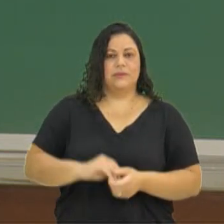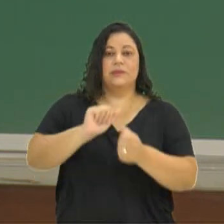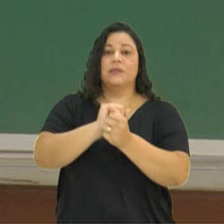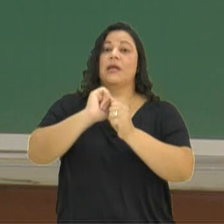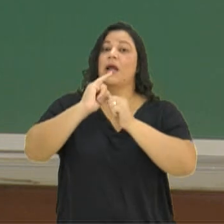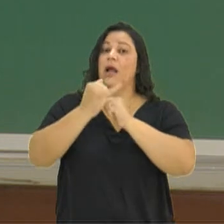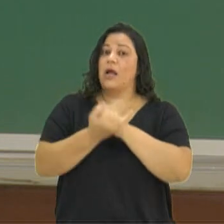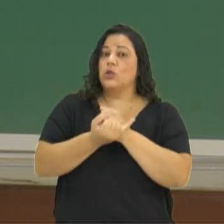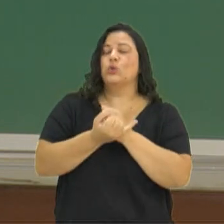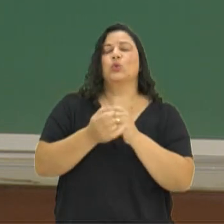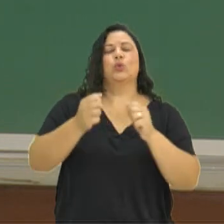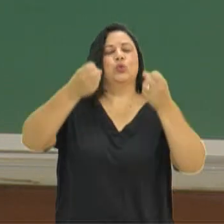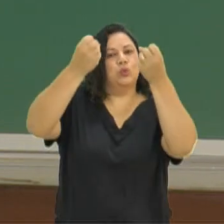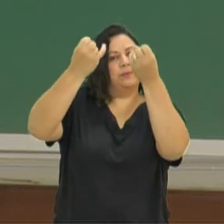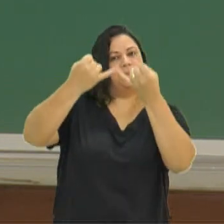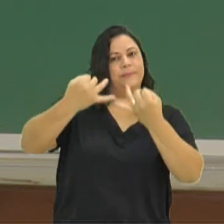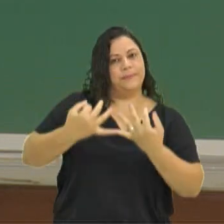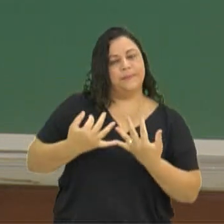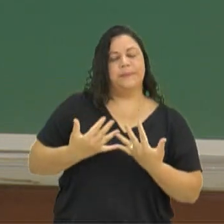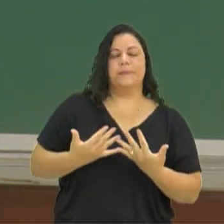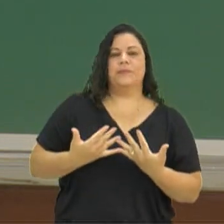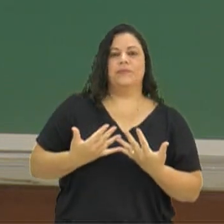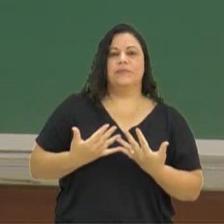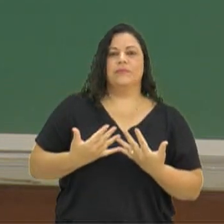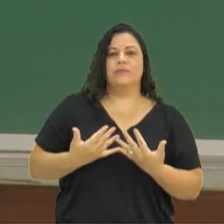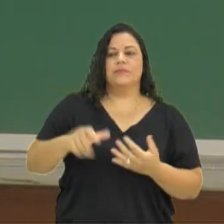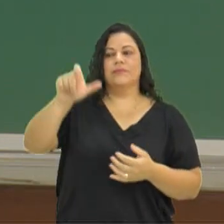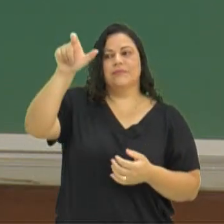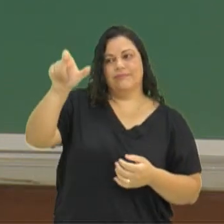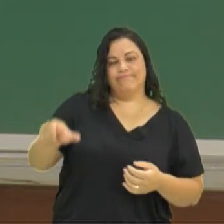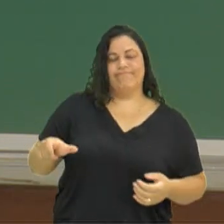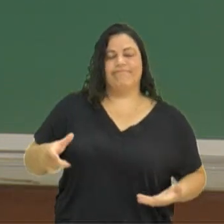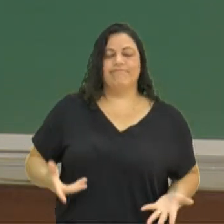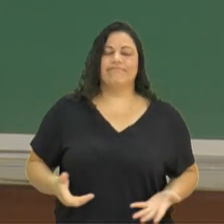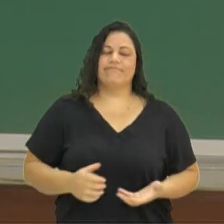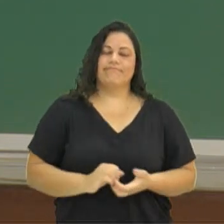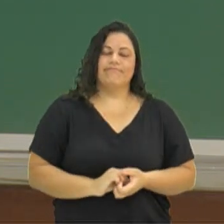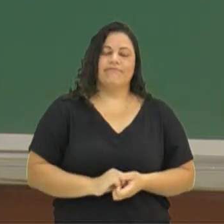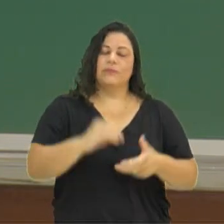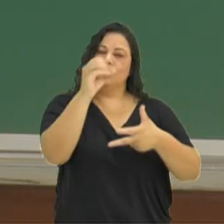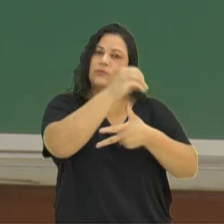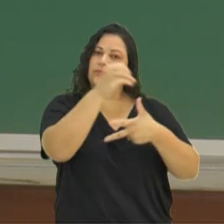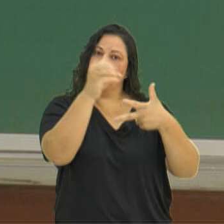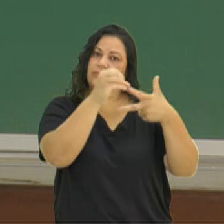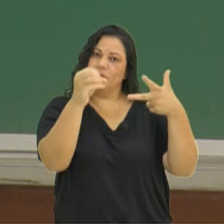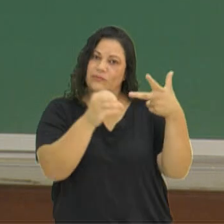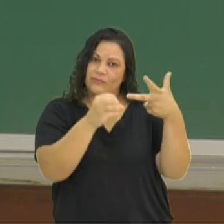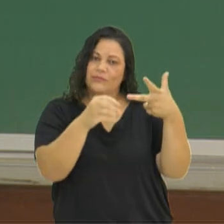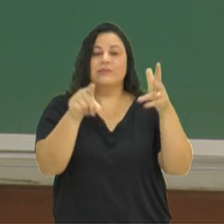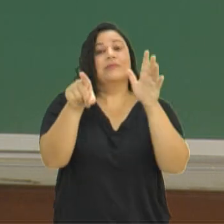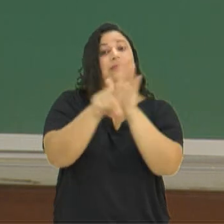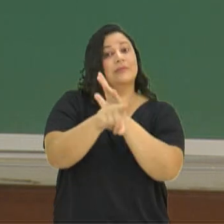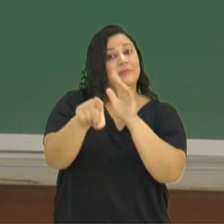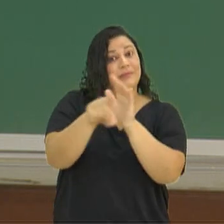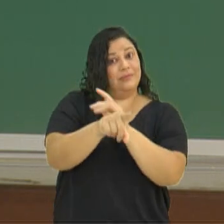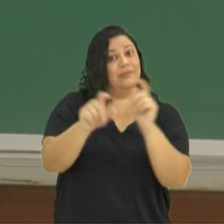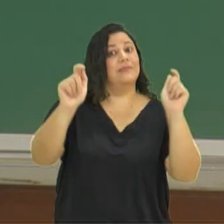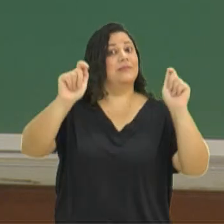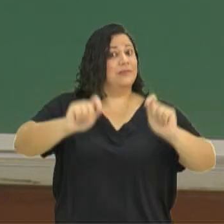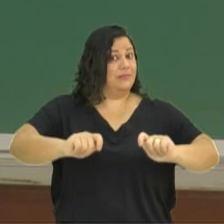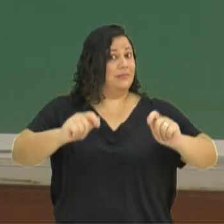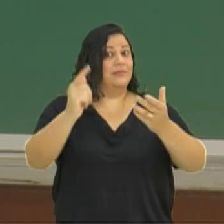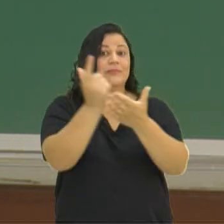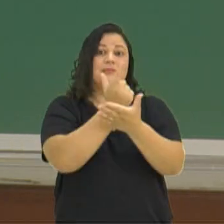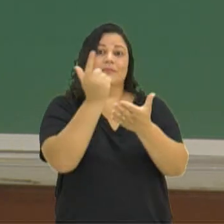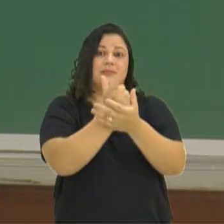que a gente usa para descrever as pessoas, né? E no Enem, e a questão do nosso Enem, né, é livros